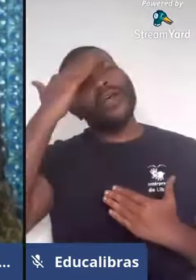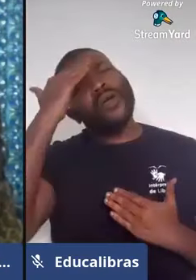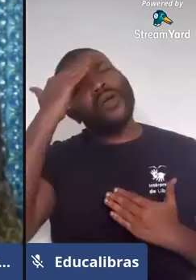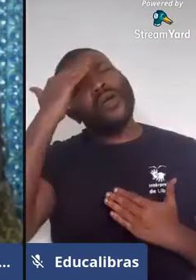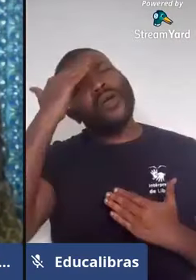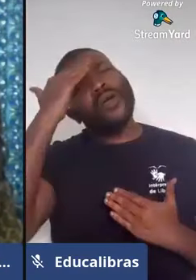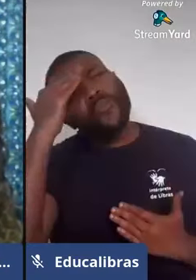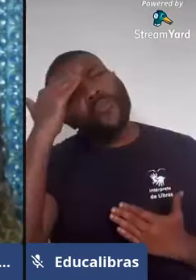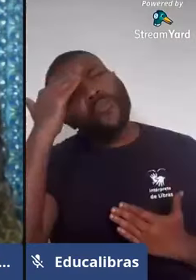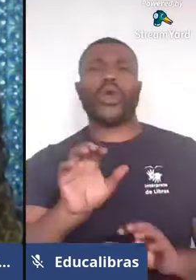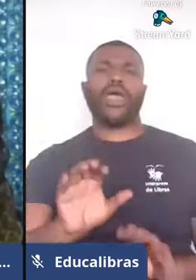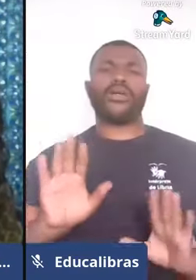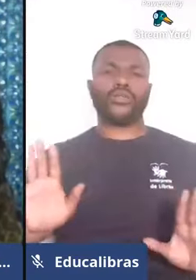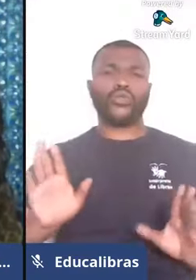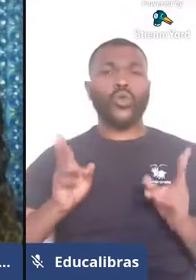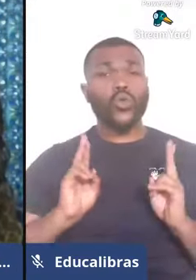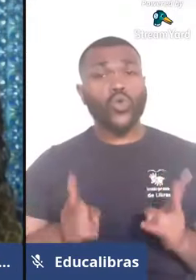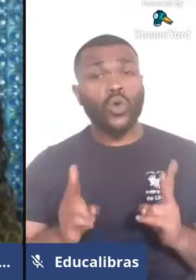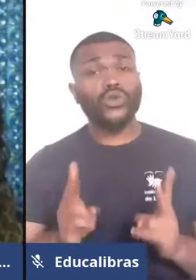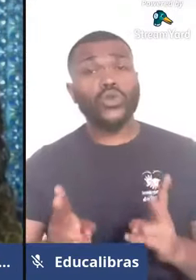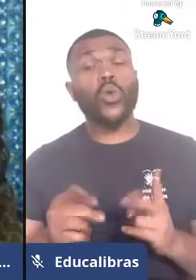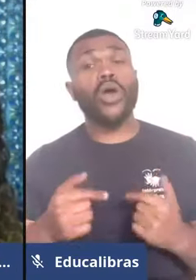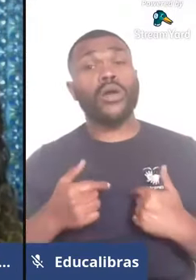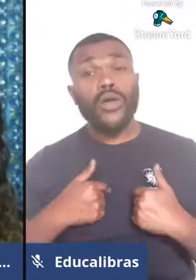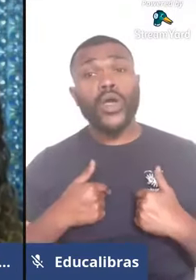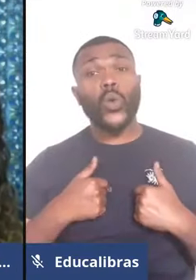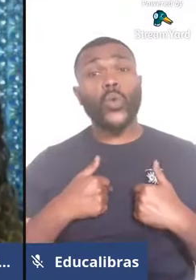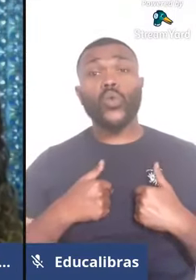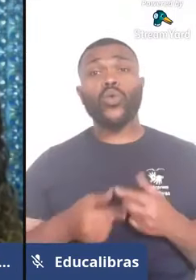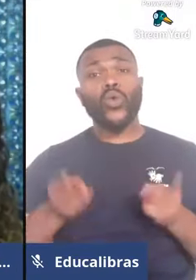isso, continue firme aí, eu vou continuar sendo